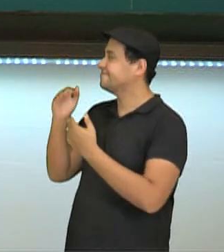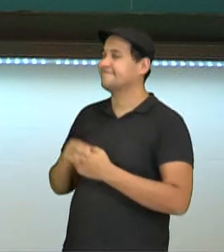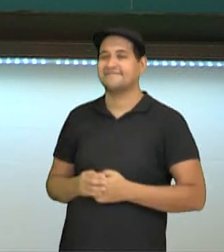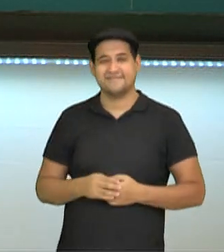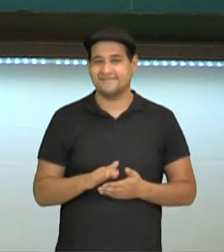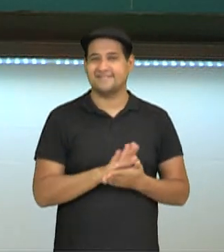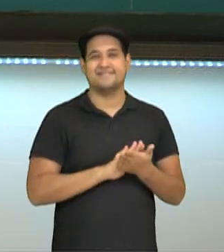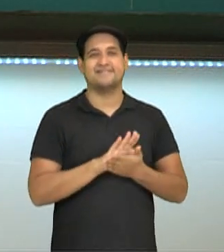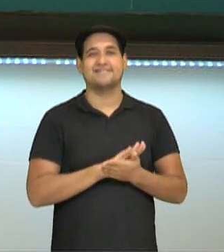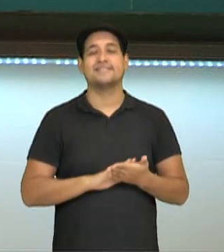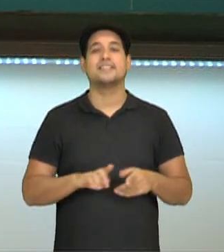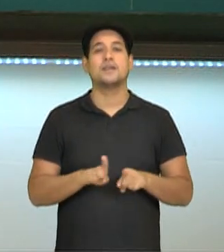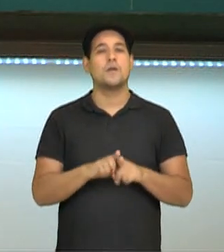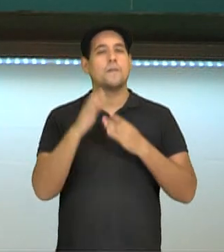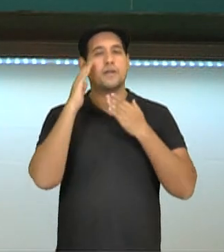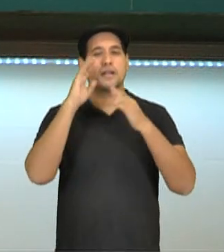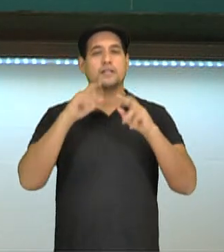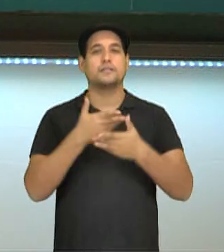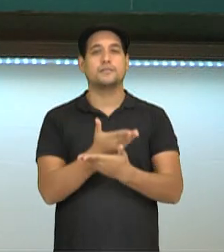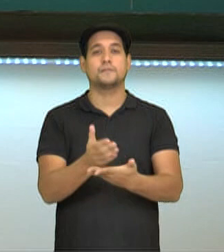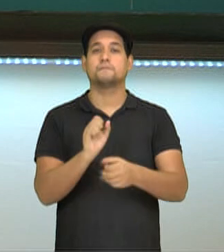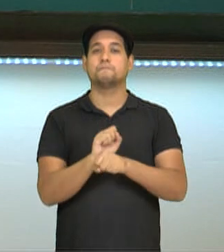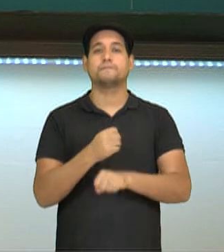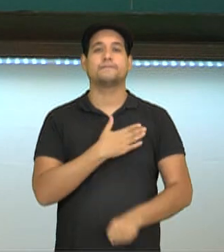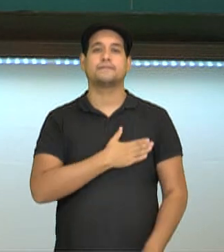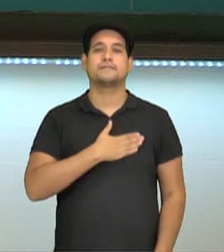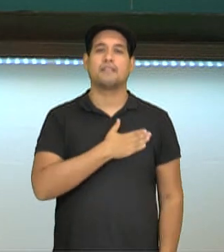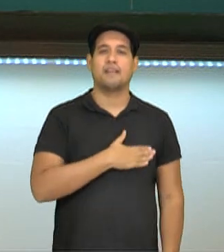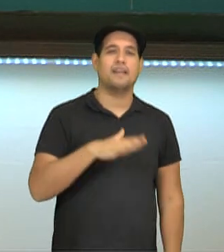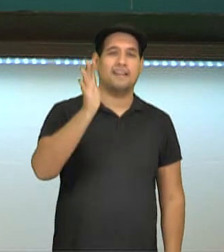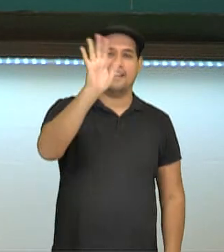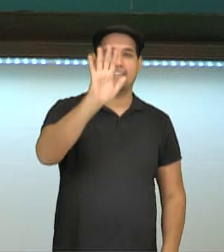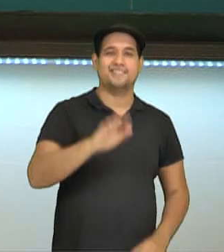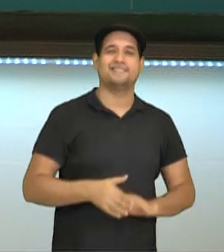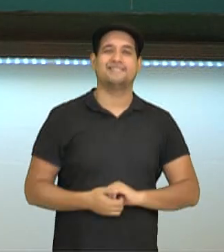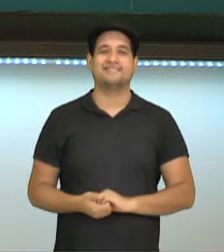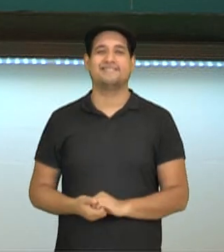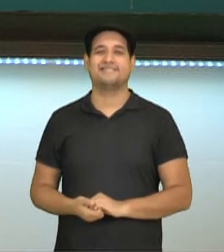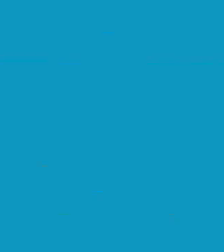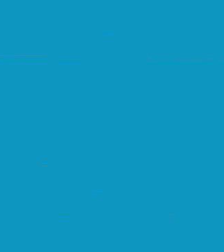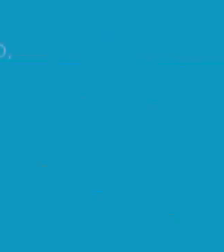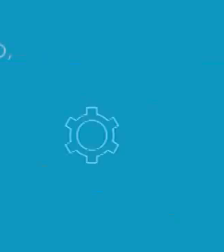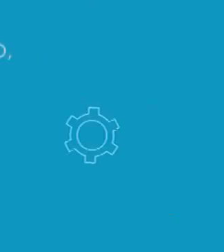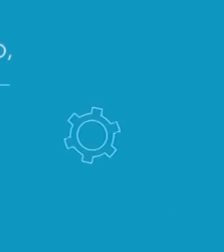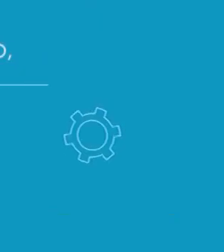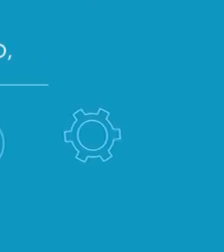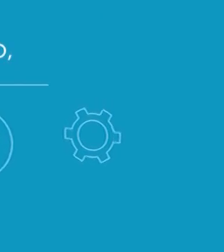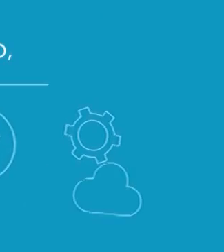obrigada. Obrigada a todos, espero que vocês tenham gostado e até a próxima. Tchau, tchau.